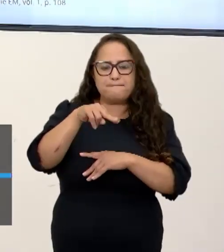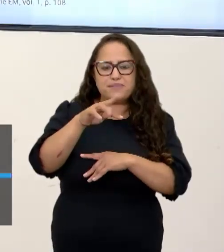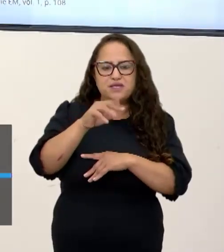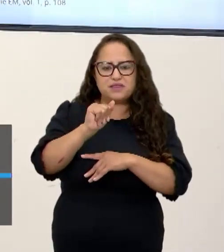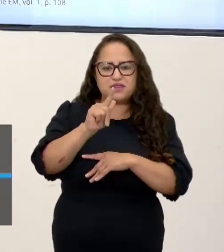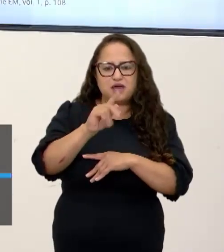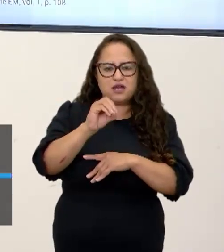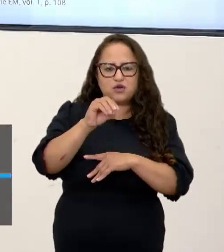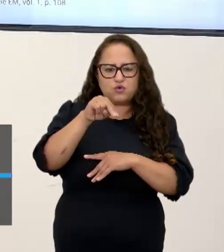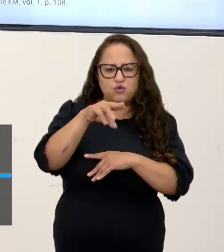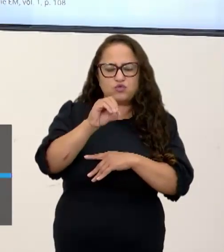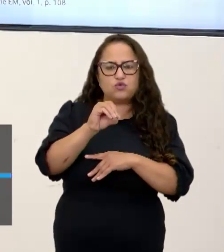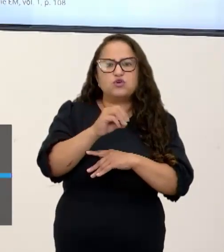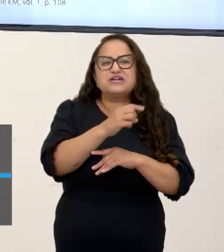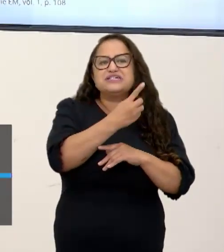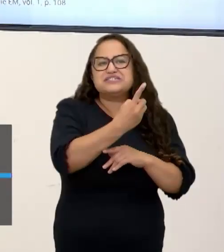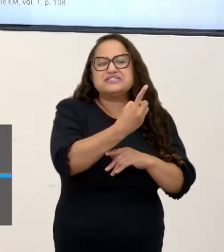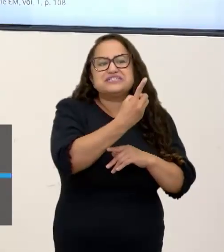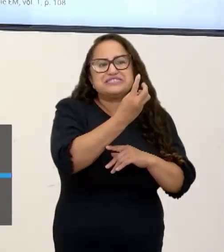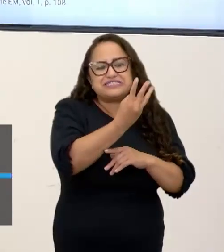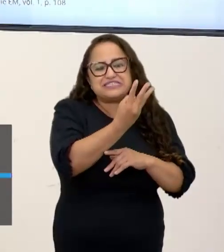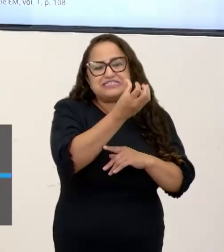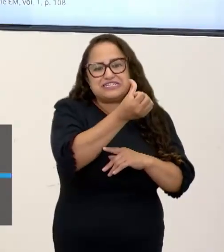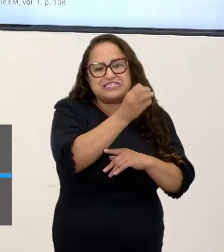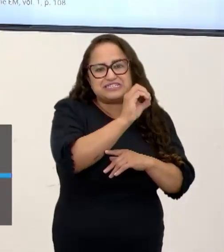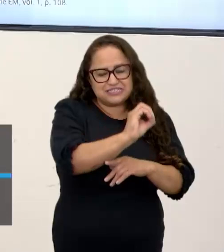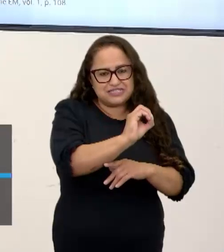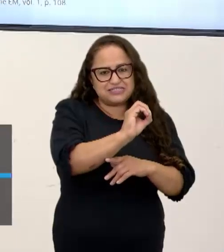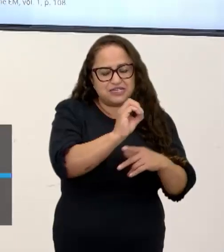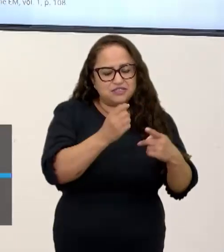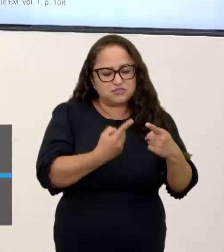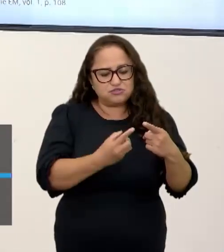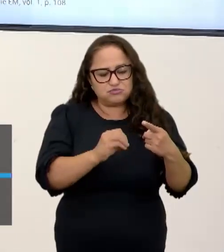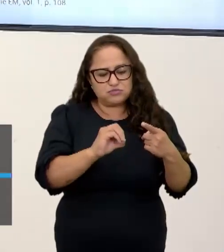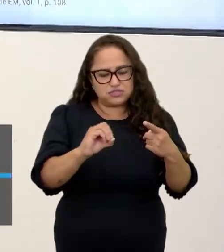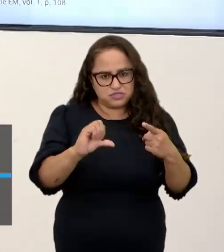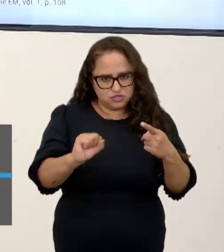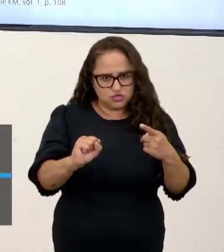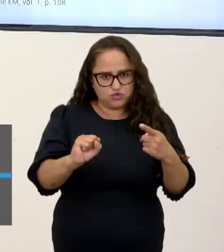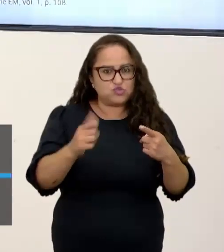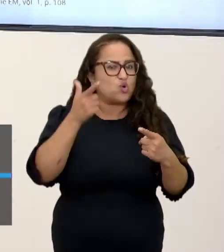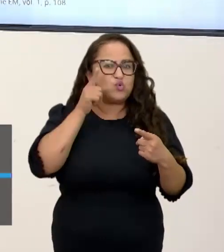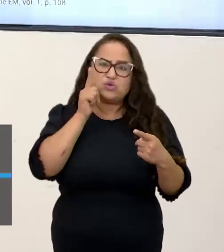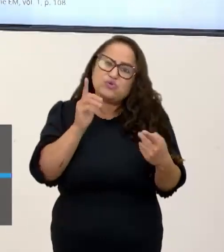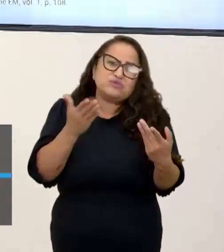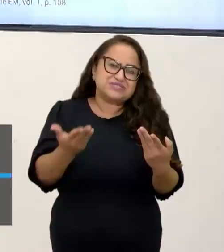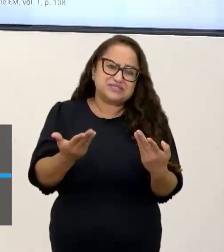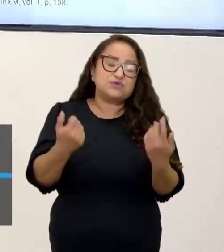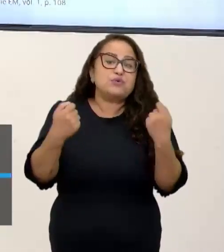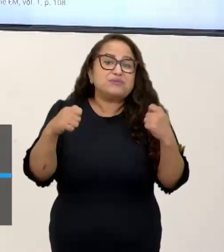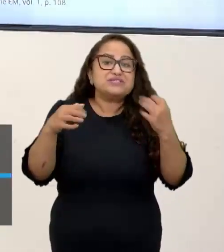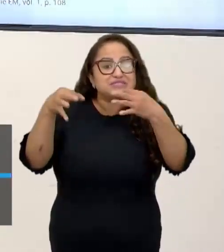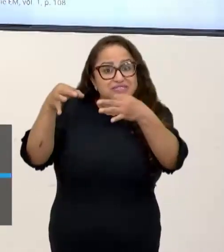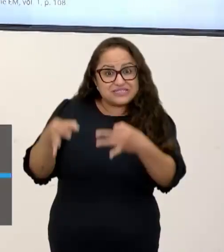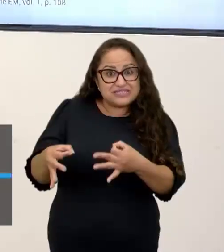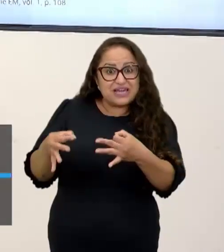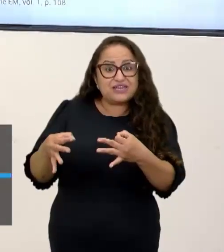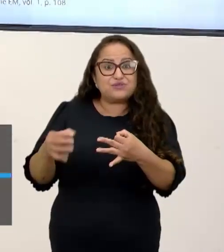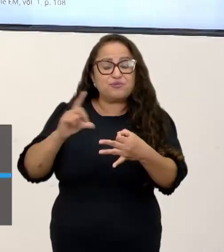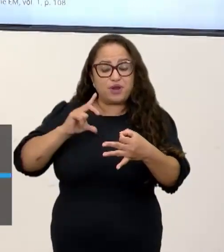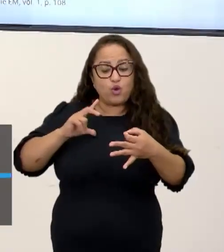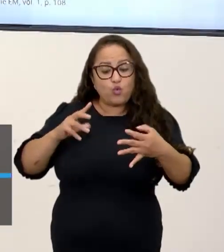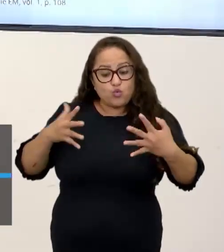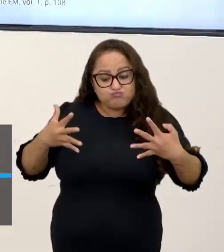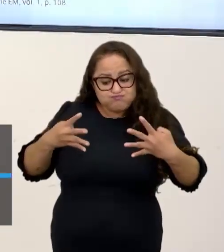dividir 360 por 108, que é o ângulo interno do pentágono, não dá exato. Ou seja, tem que dar exato para encaixar e